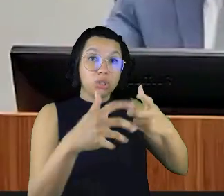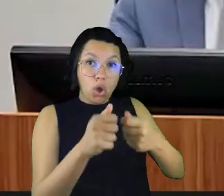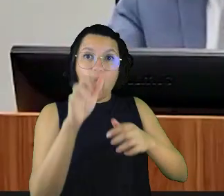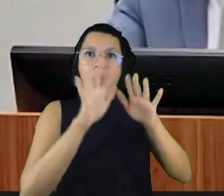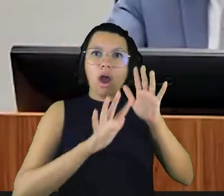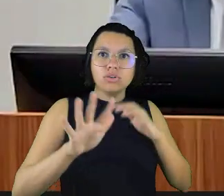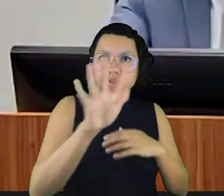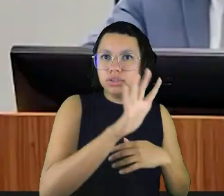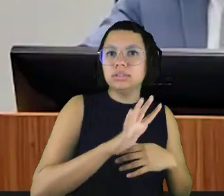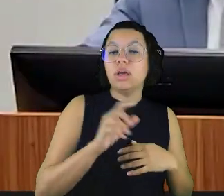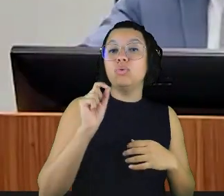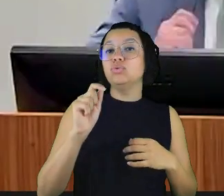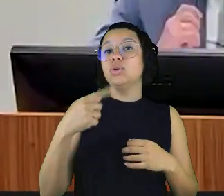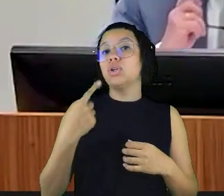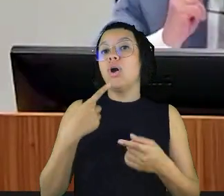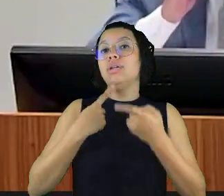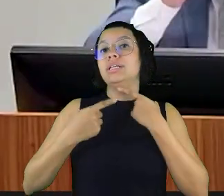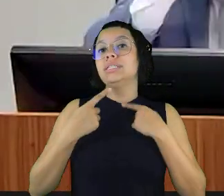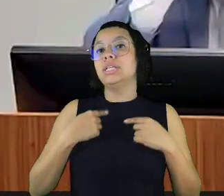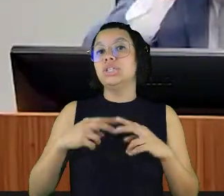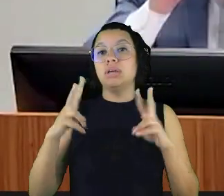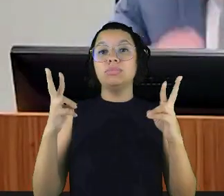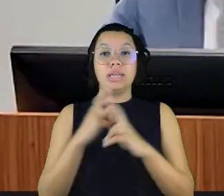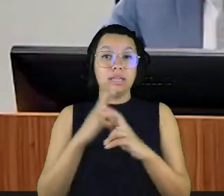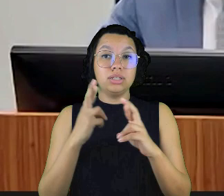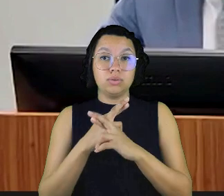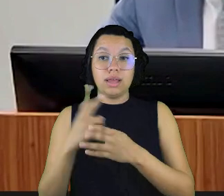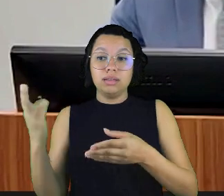em termos de contencioso tributário,